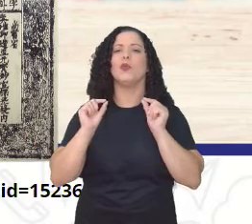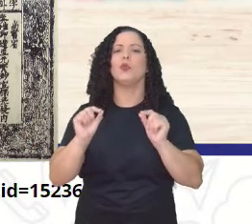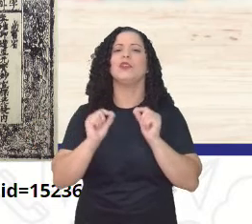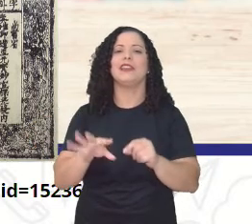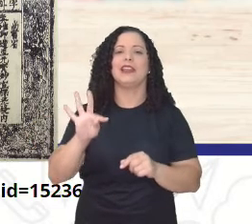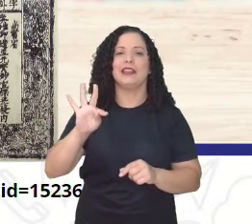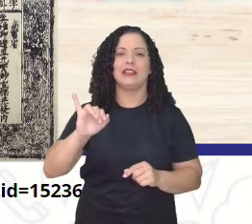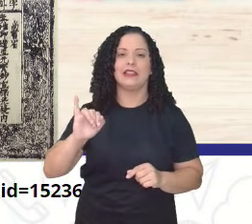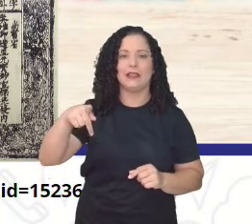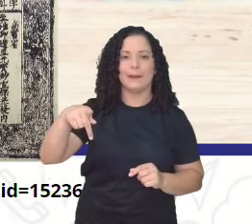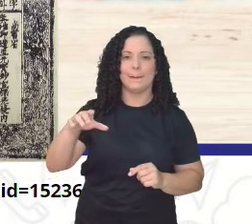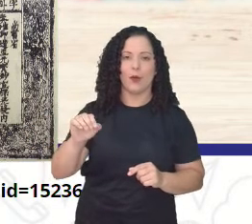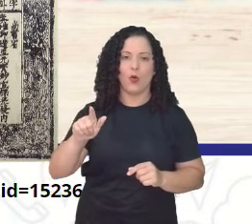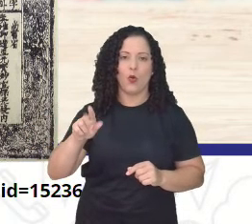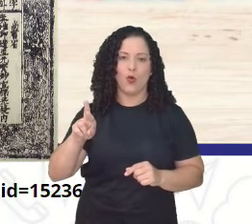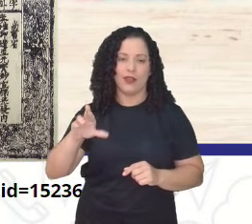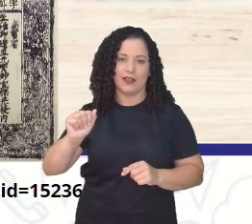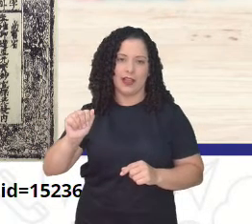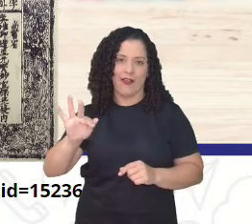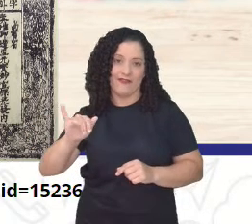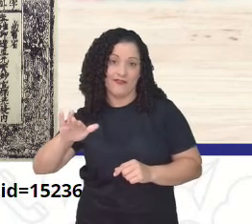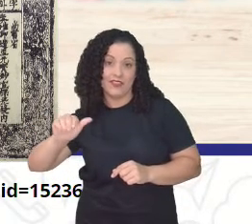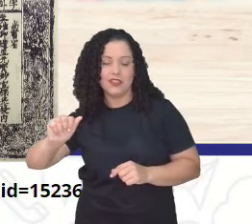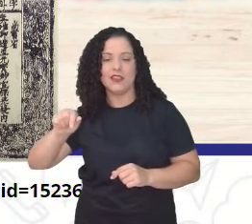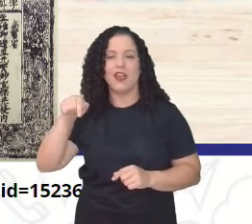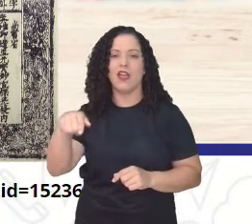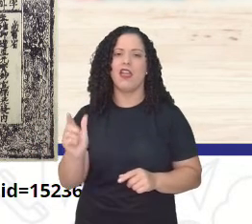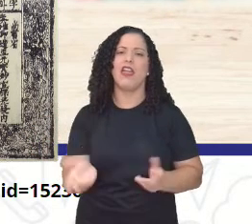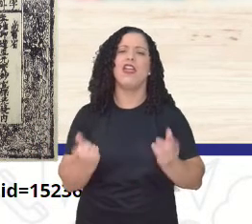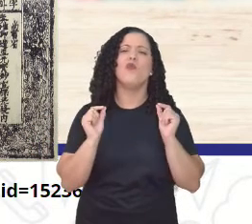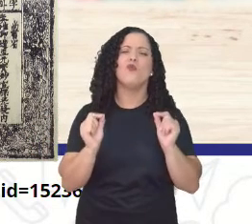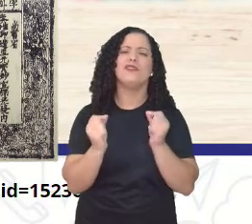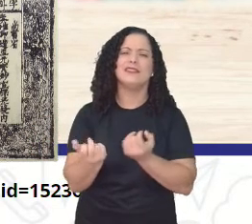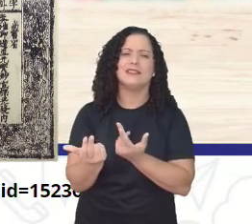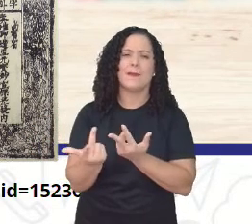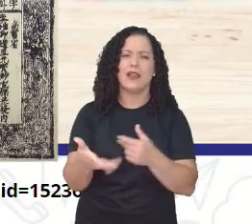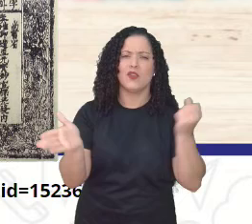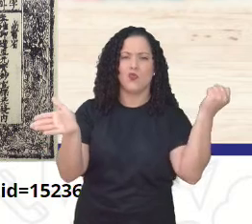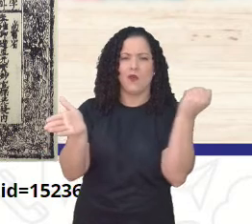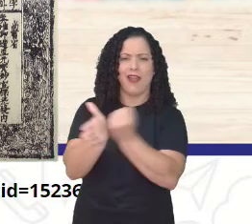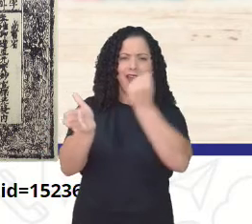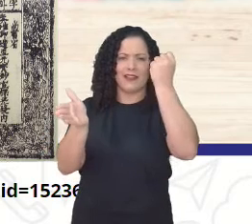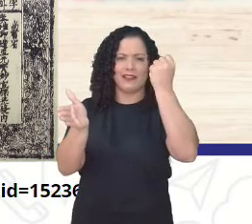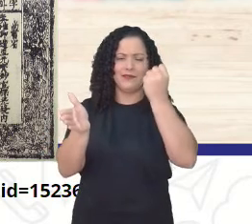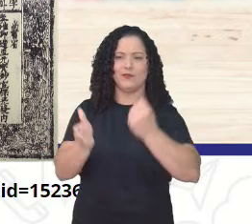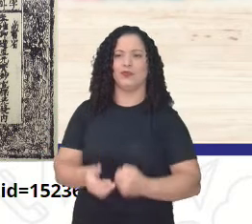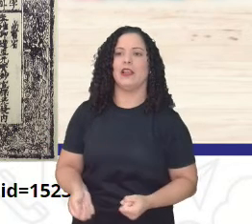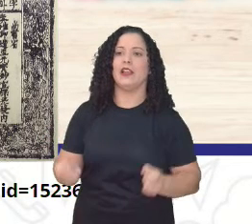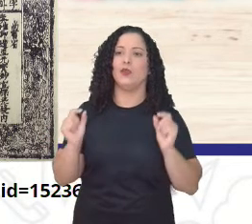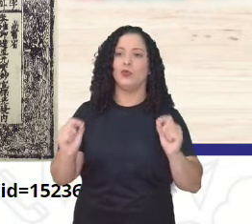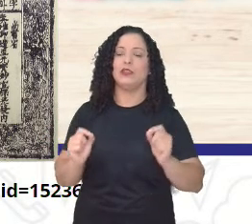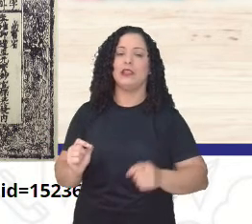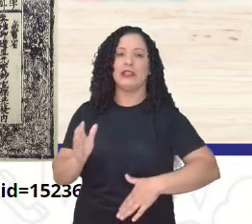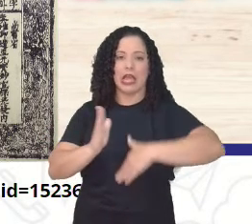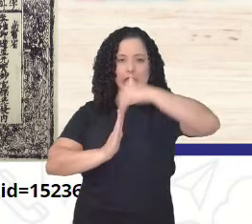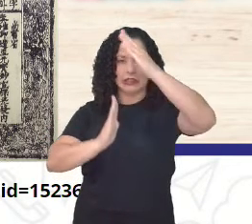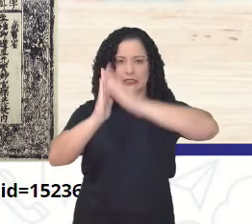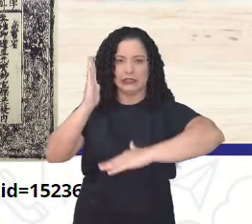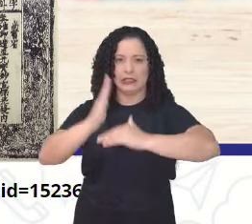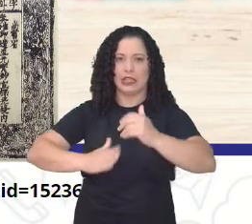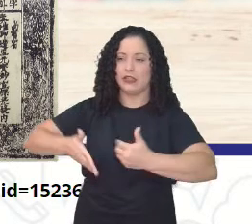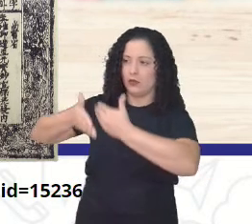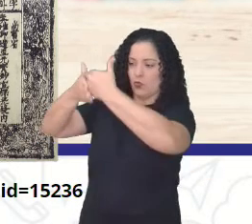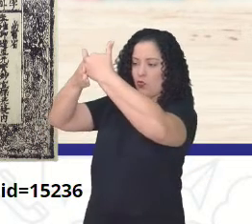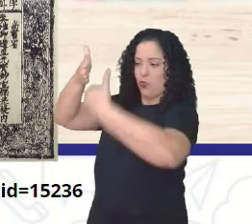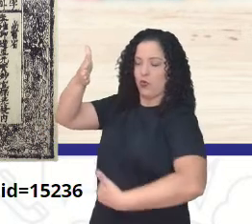né? Então, isso aqui, a tipografia era semelhante a um carimbo, certo? Então ele pegava, jogava a tinta aqui no molde, ó,